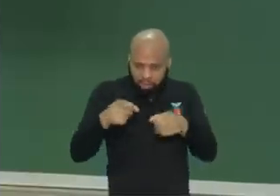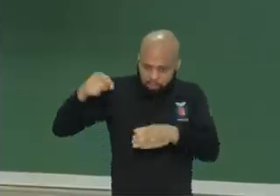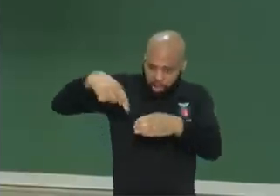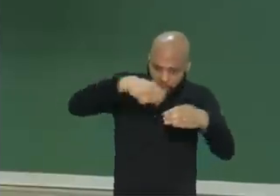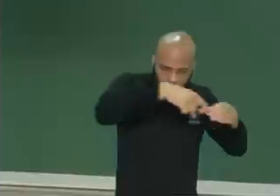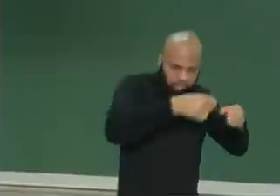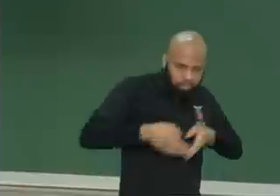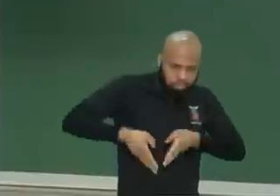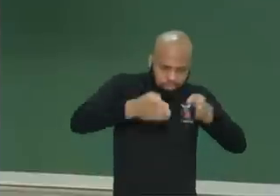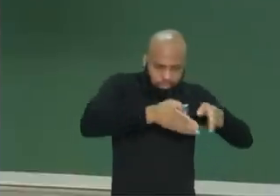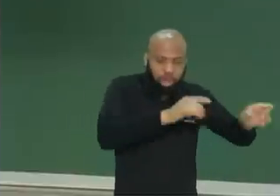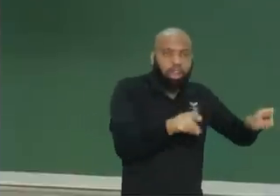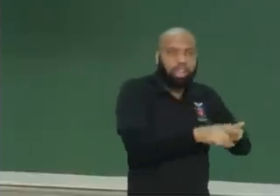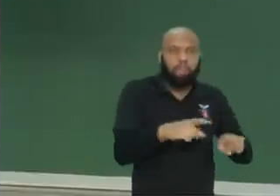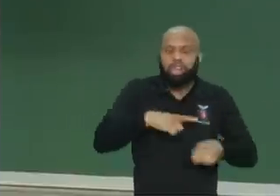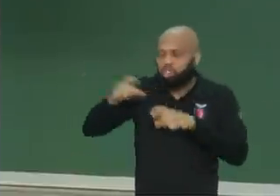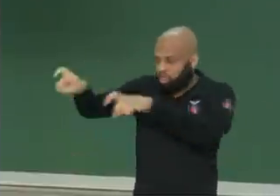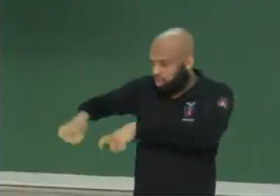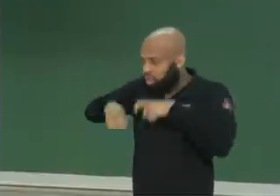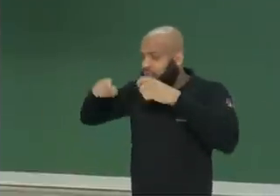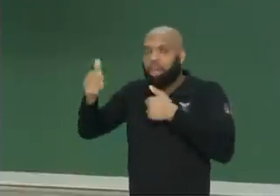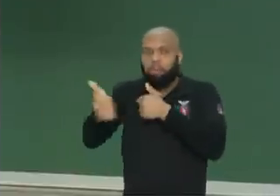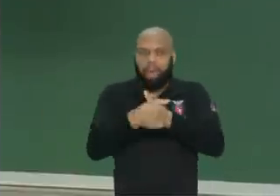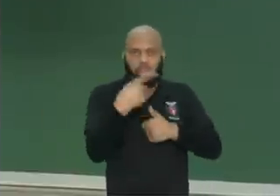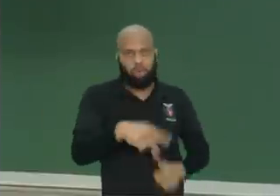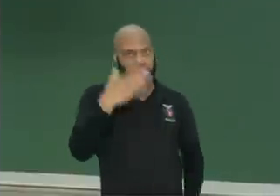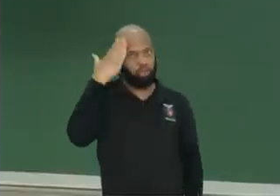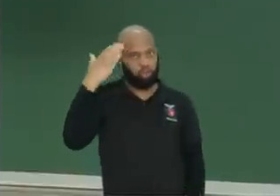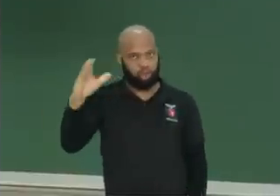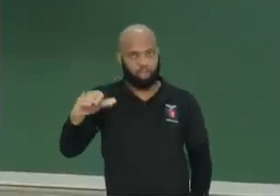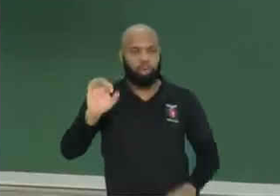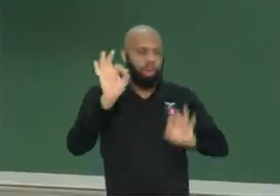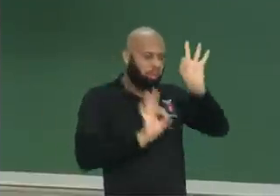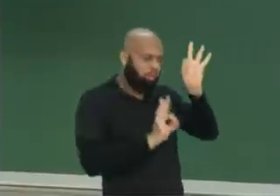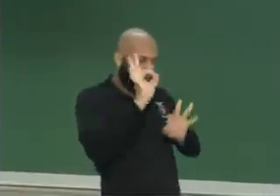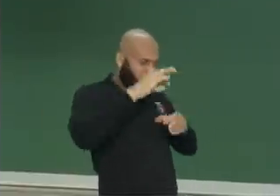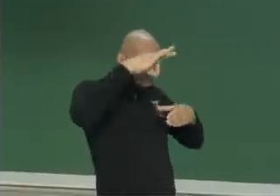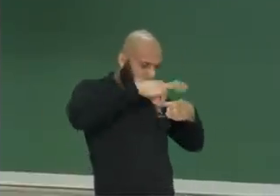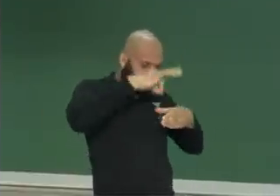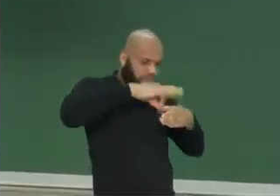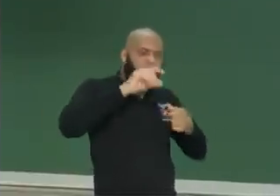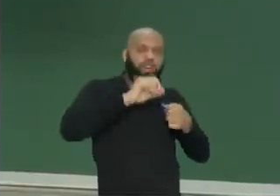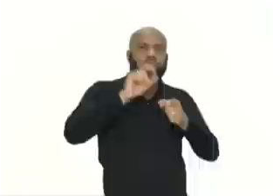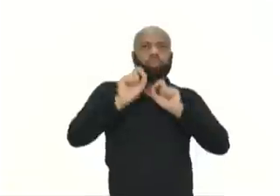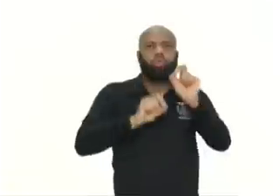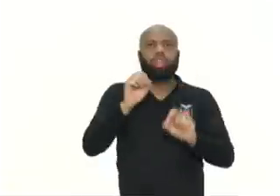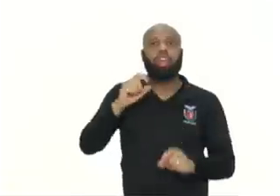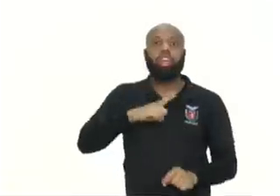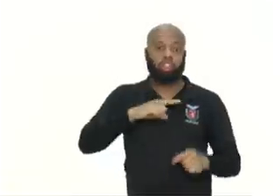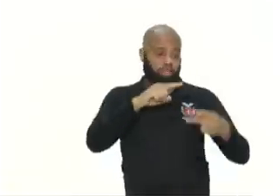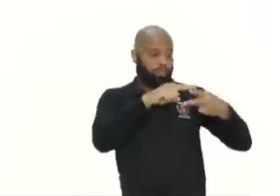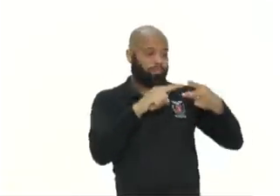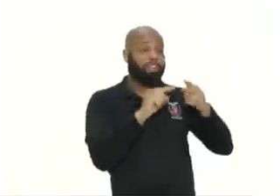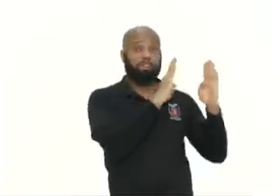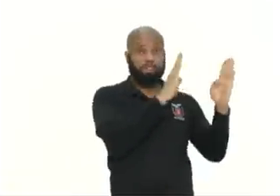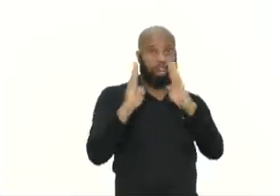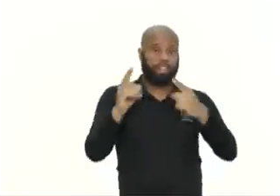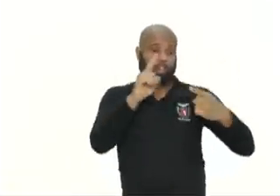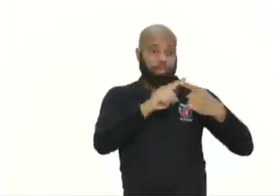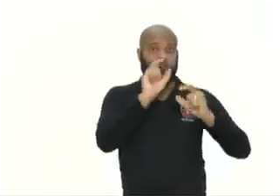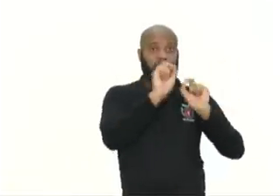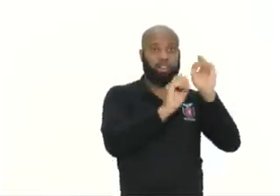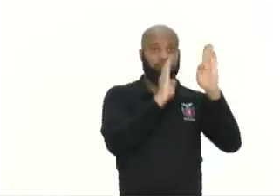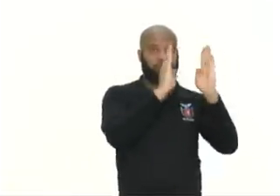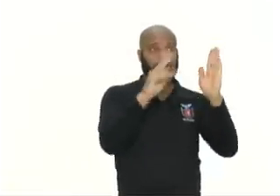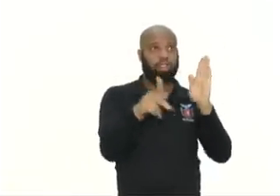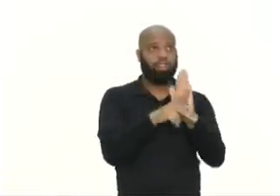mate e uma fazenda nas proximidades daqui de Curitiba. Na preparação da erva mate, a gente vai destacar duas fases, né? A primeira